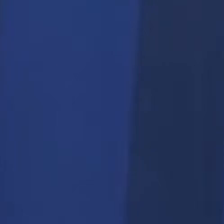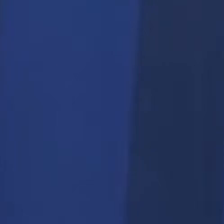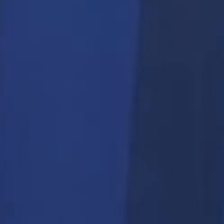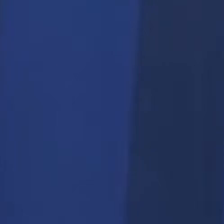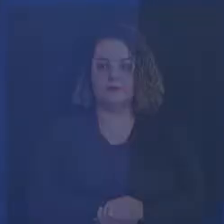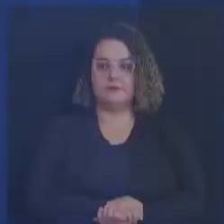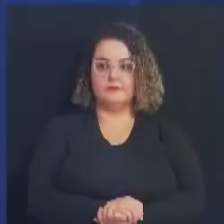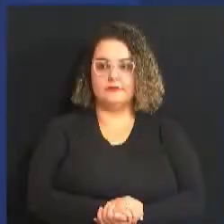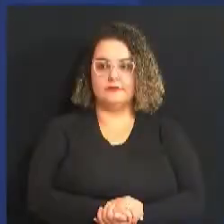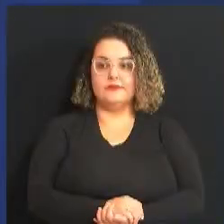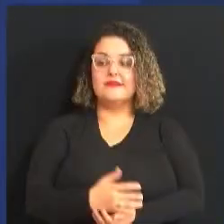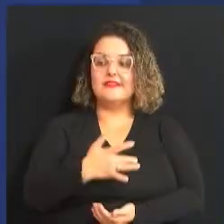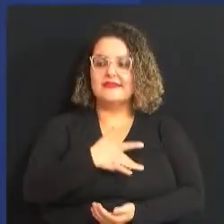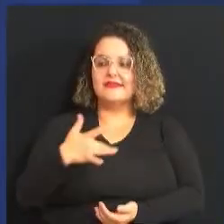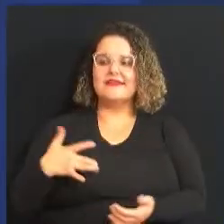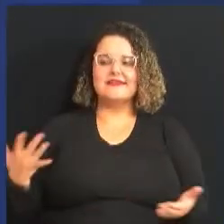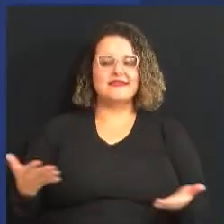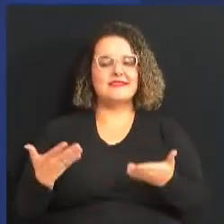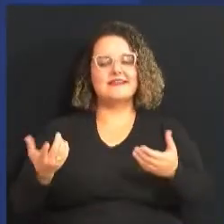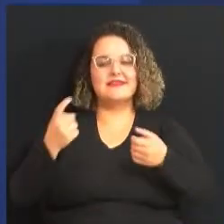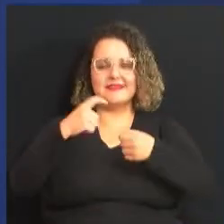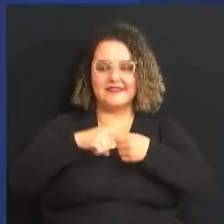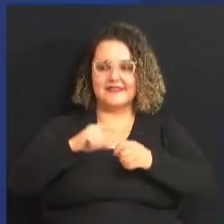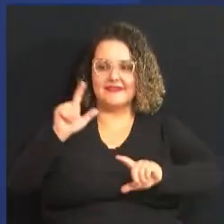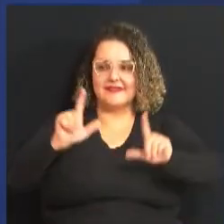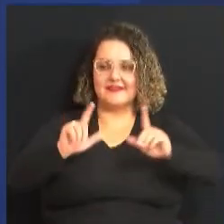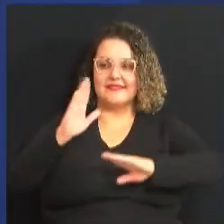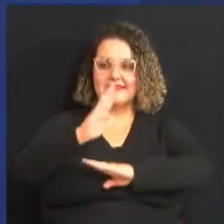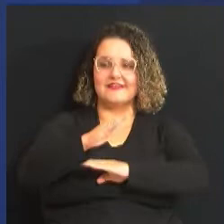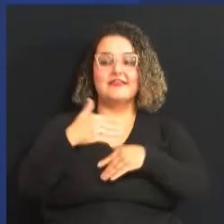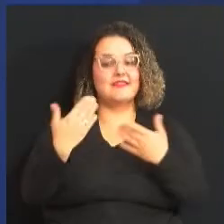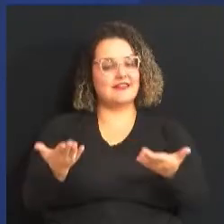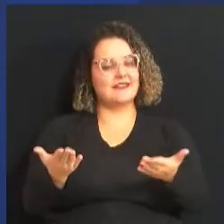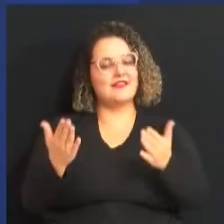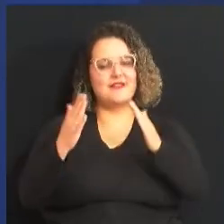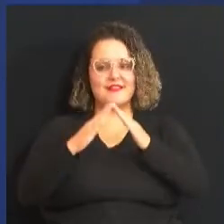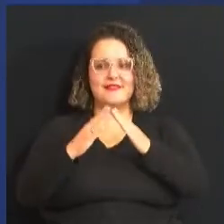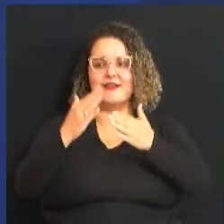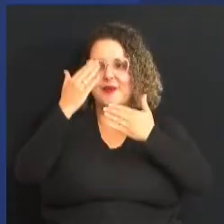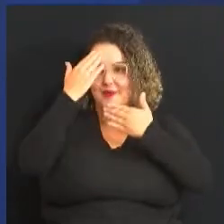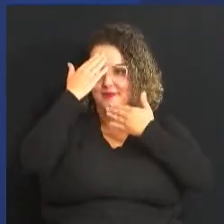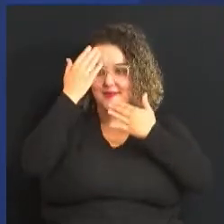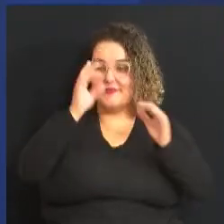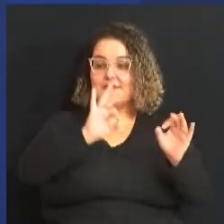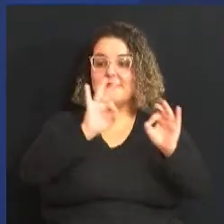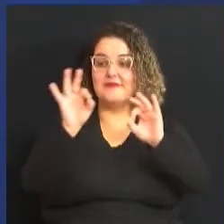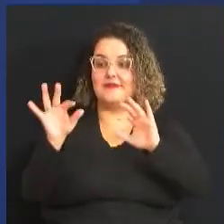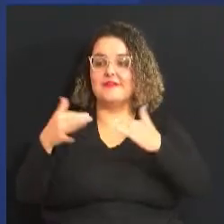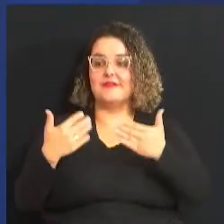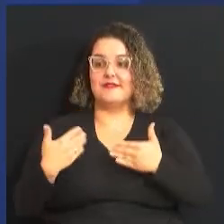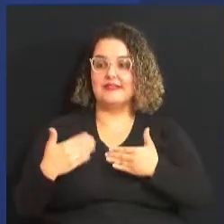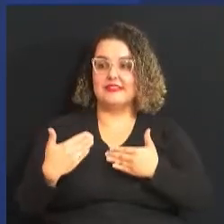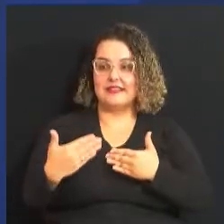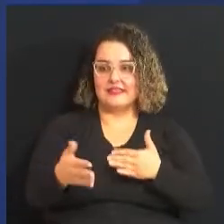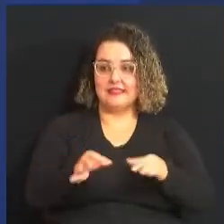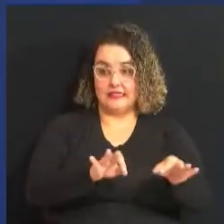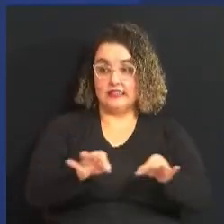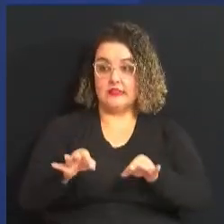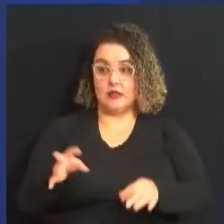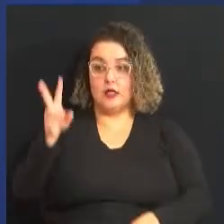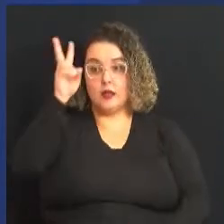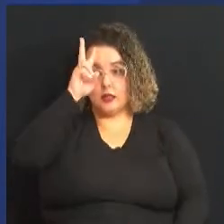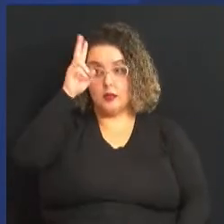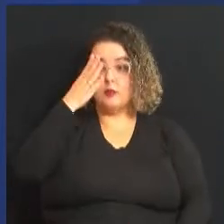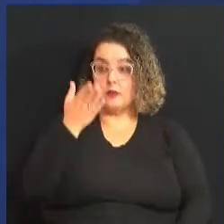Saúde e Vida de volta aqui pela tela da TV Câmara Campinas. A você de casa, muito obrigada pela sua companhia ao longo desta edição. Lembrando que você